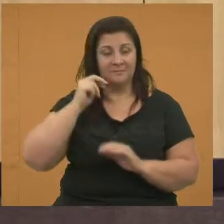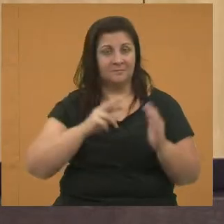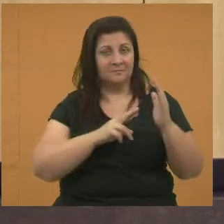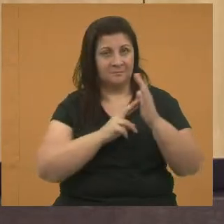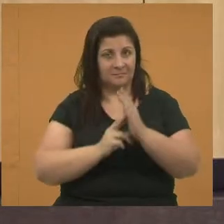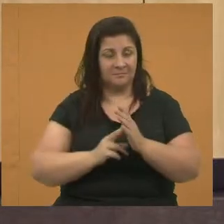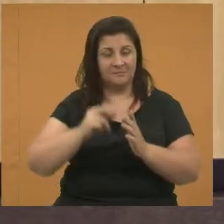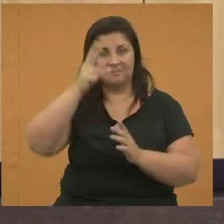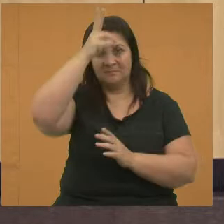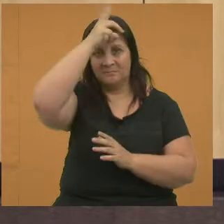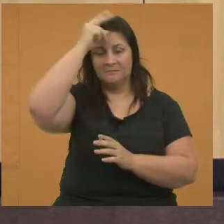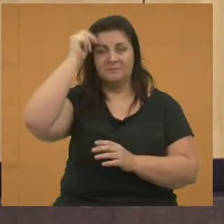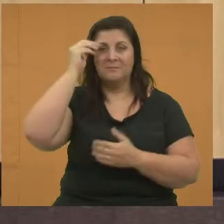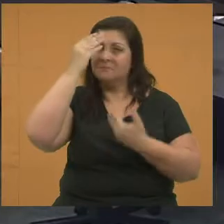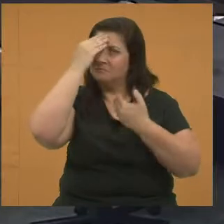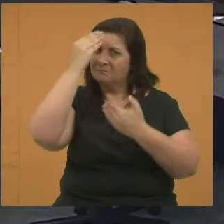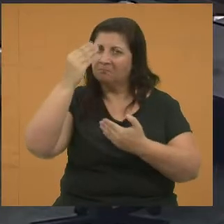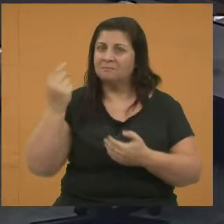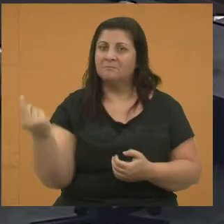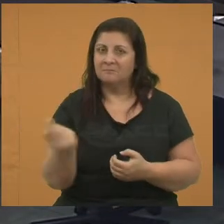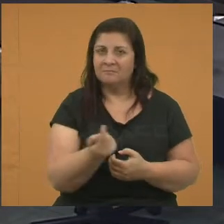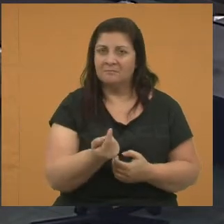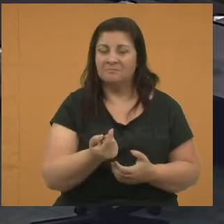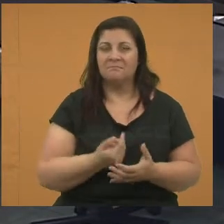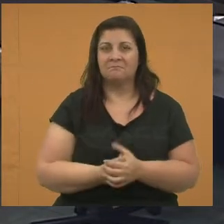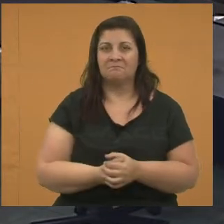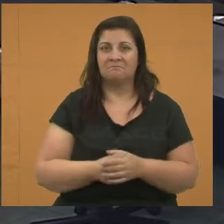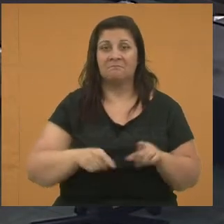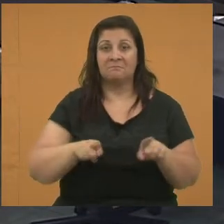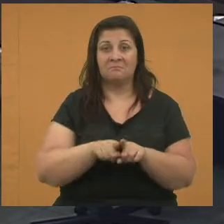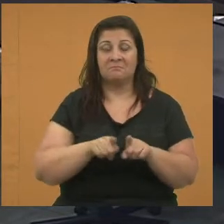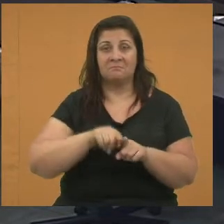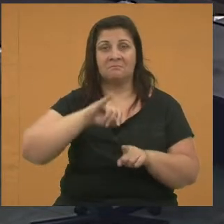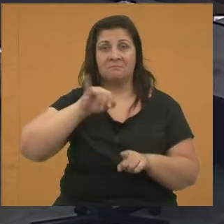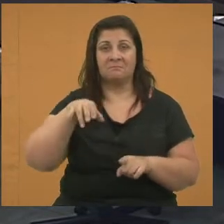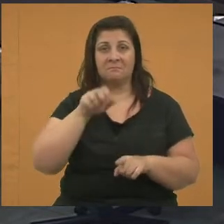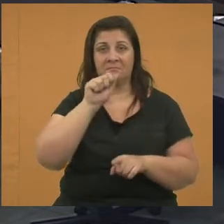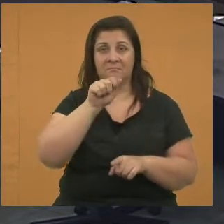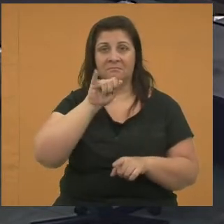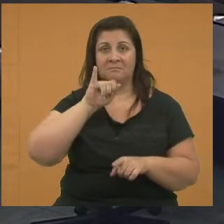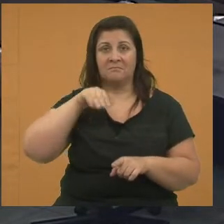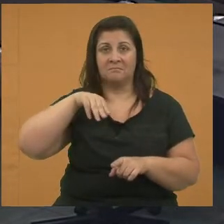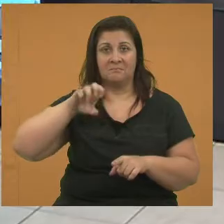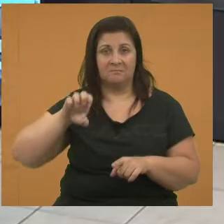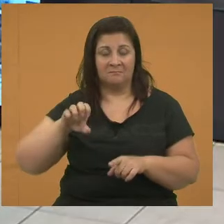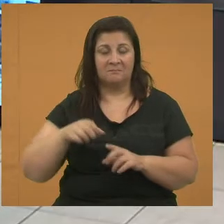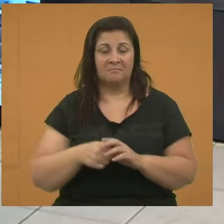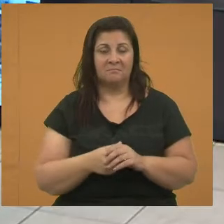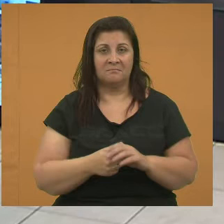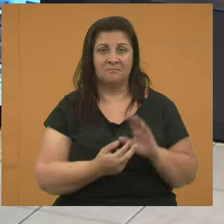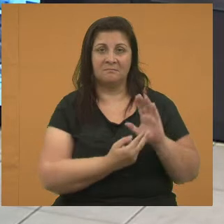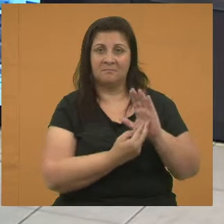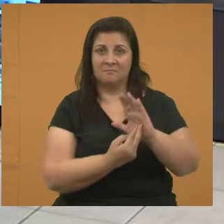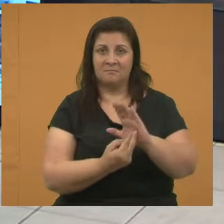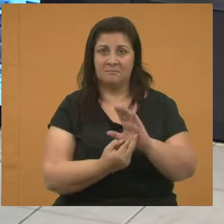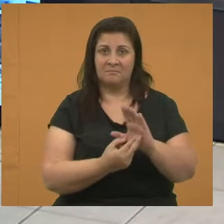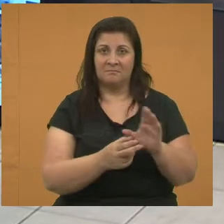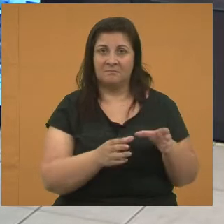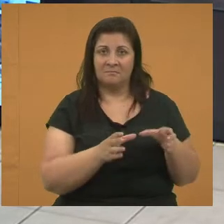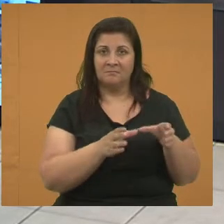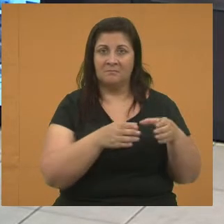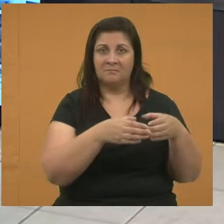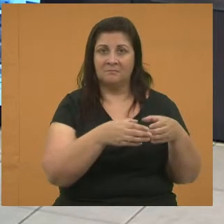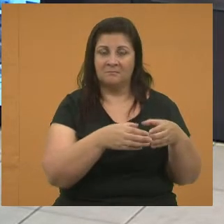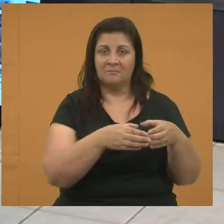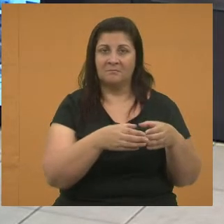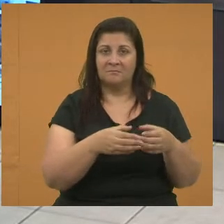prefeito aqui. Obrigado de ter vindo. Também o Jaime Fortes, representando aqui a Associação Comercial de Jacareí,